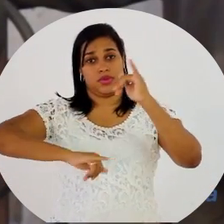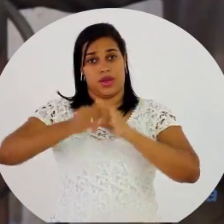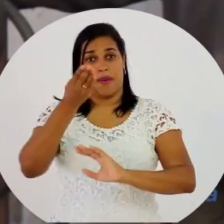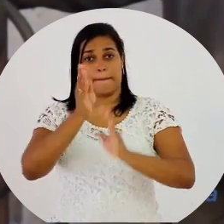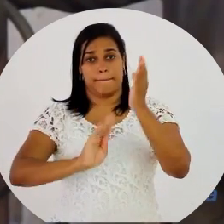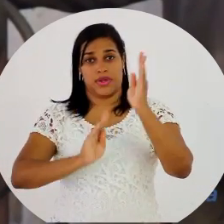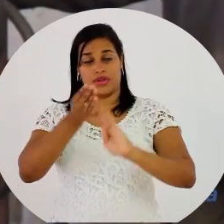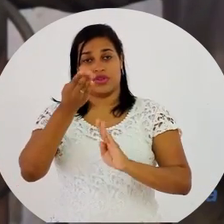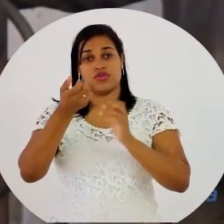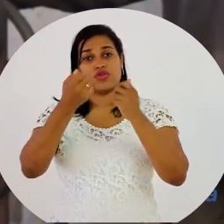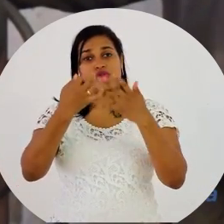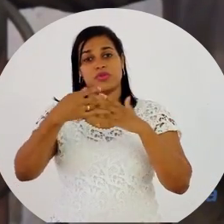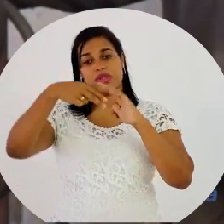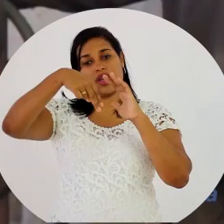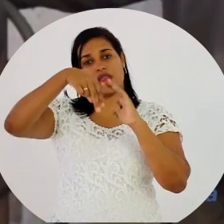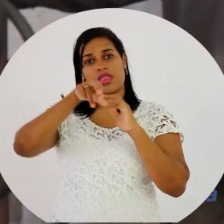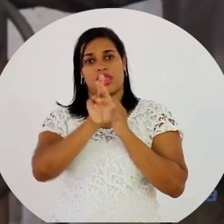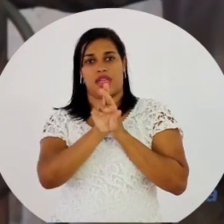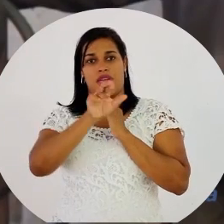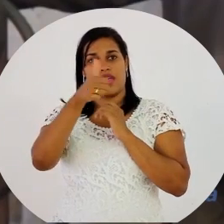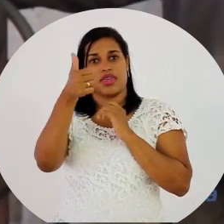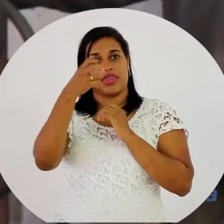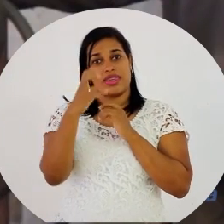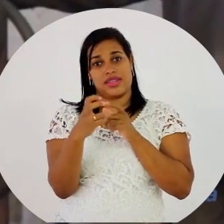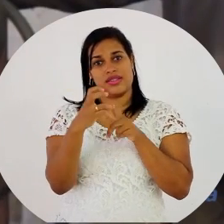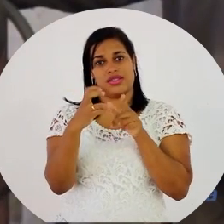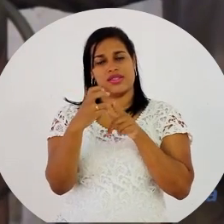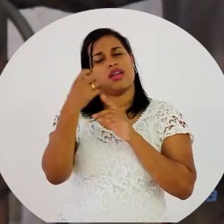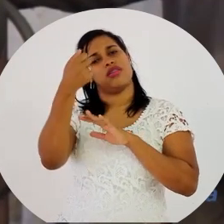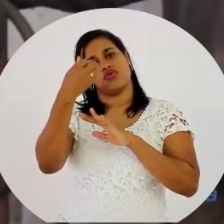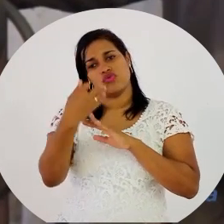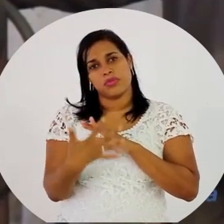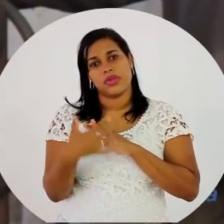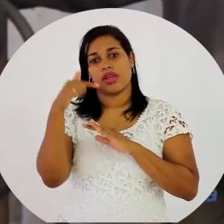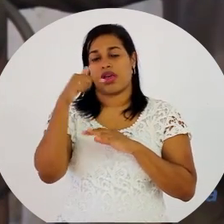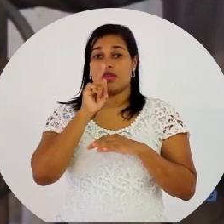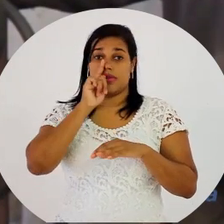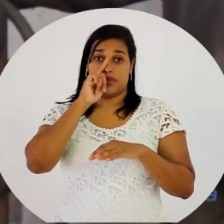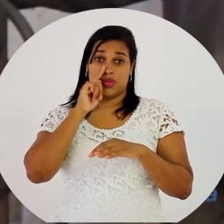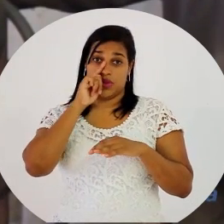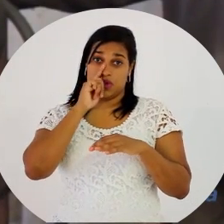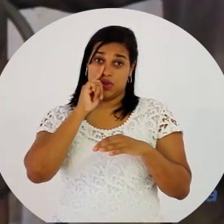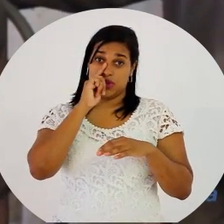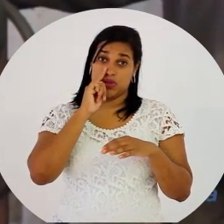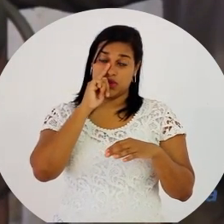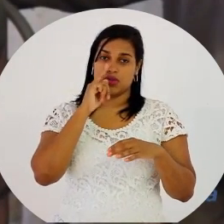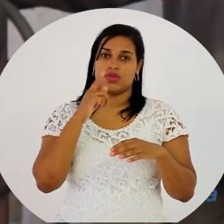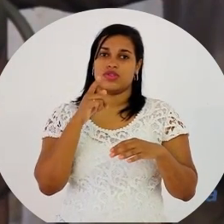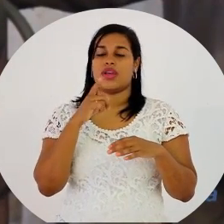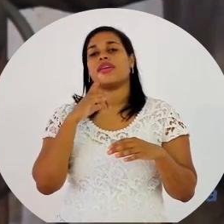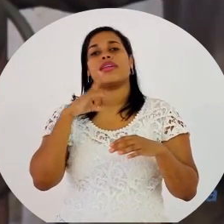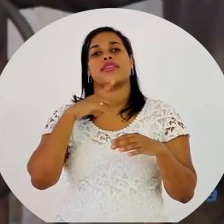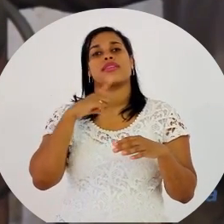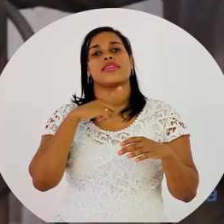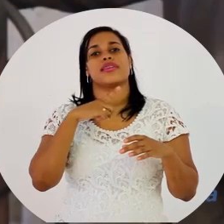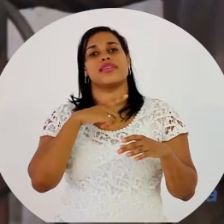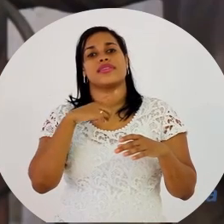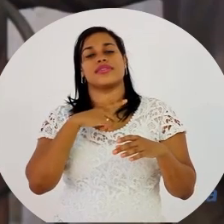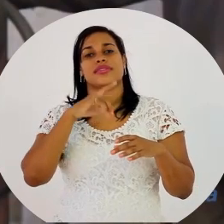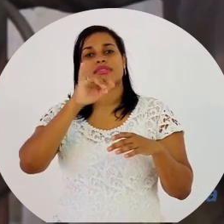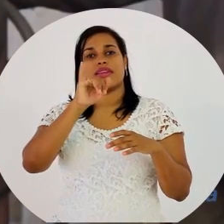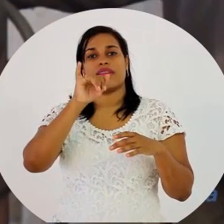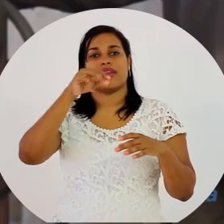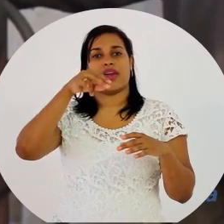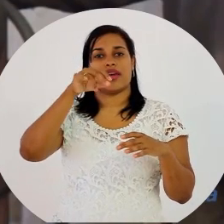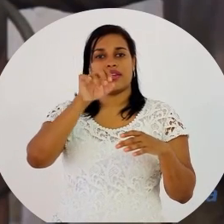da NR15. Na NR15 vão descrever esses riscos e esses riscos é que vão gerar a insalubridade se eles estiverem